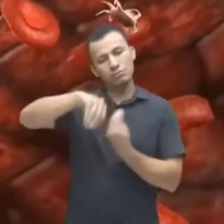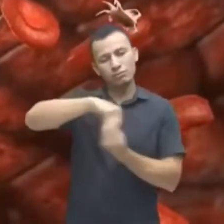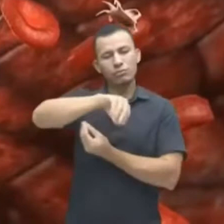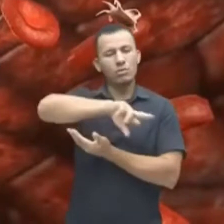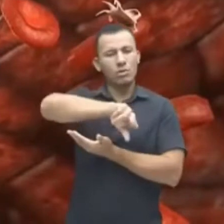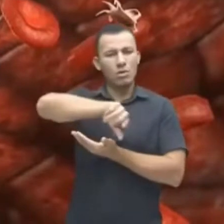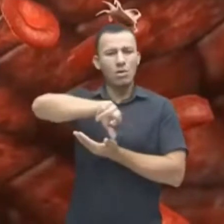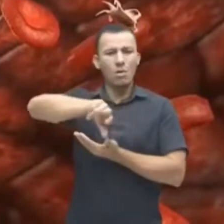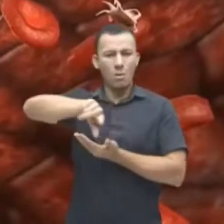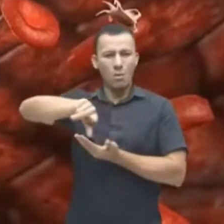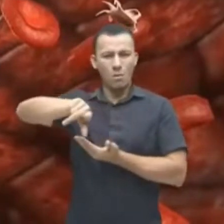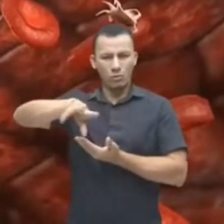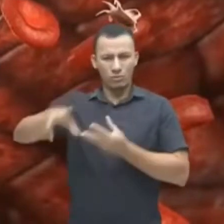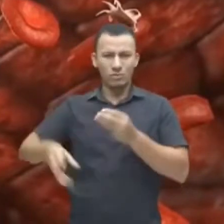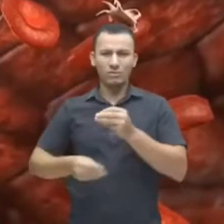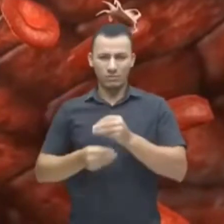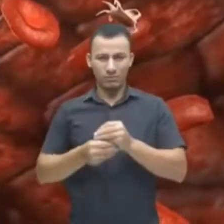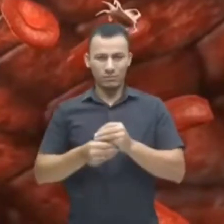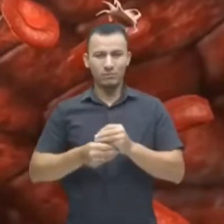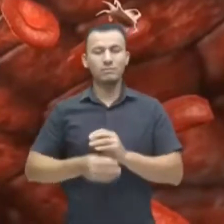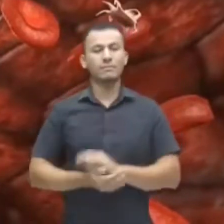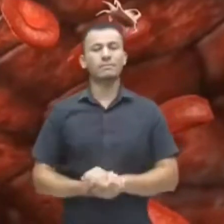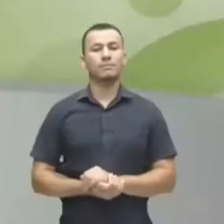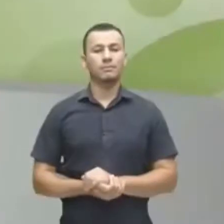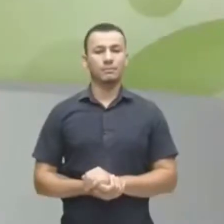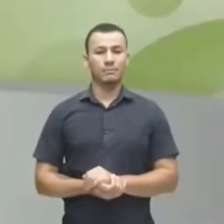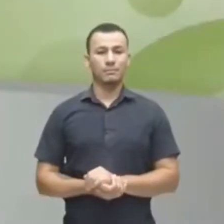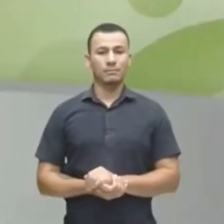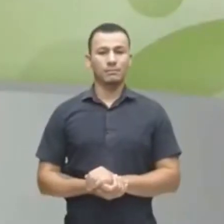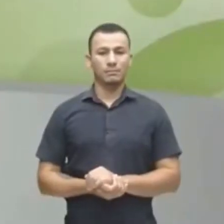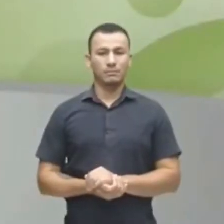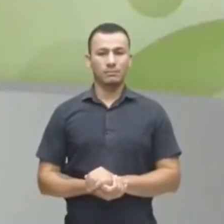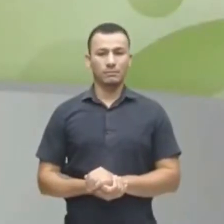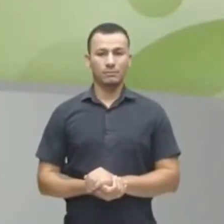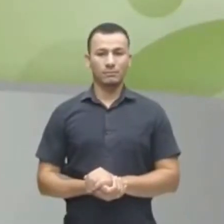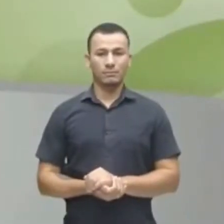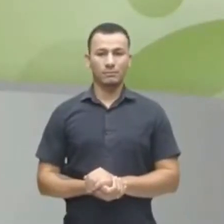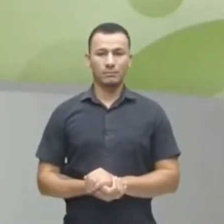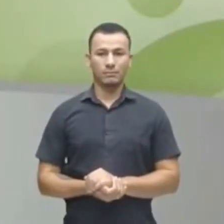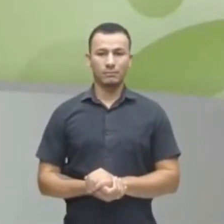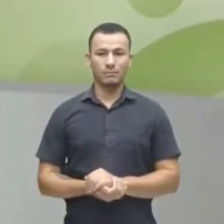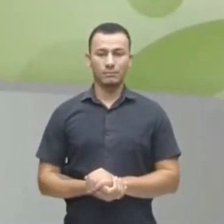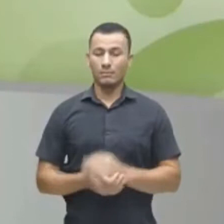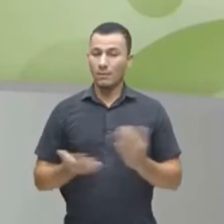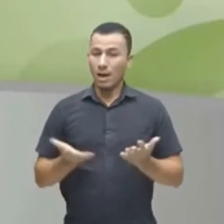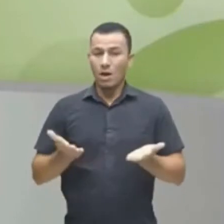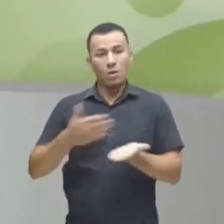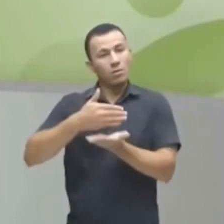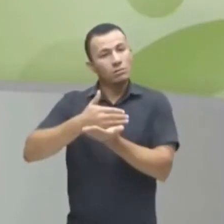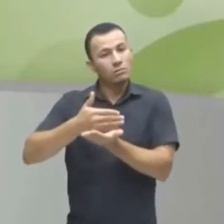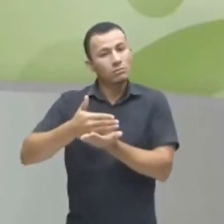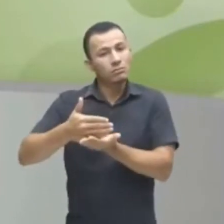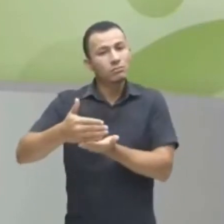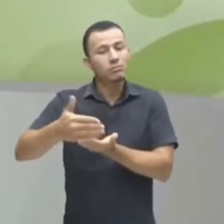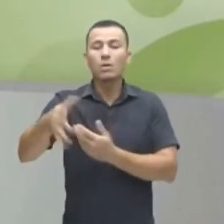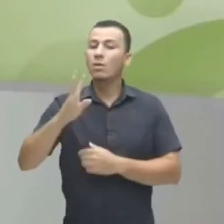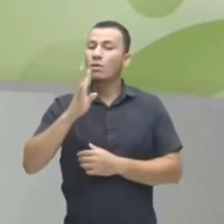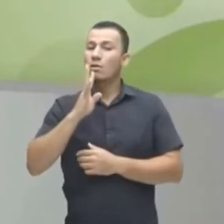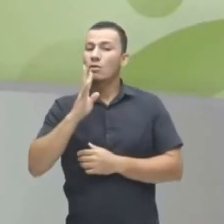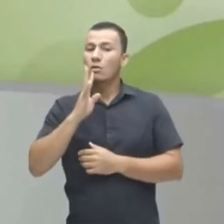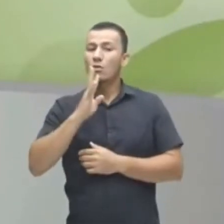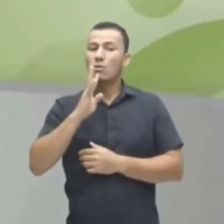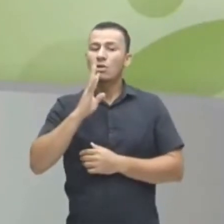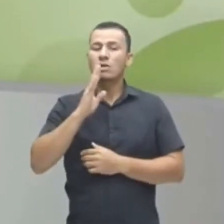outros elementos. Isso é muito importante. Agora, nós vamos dar sequência para vocês conhecerem